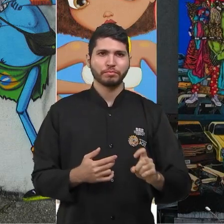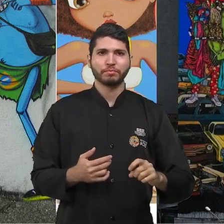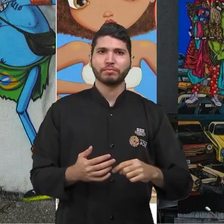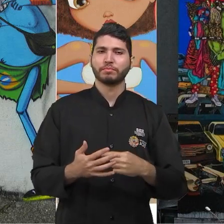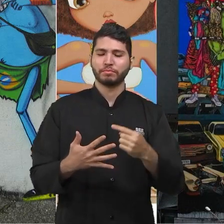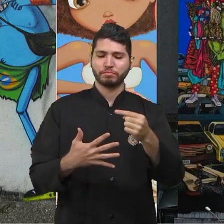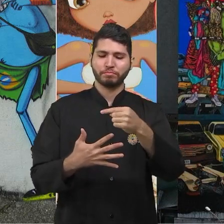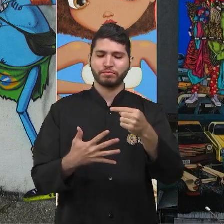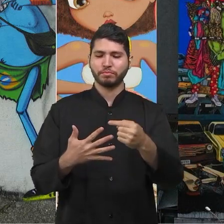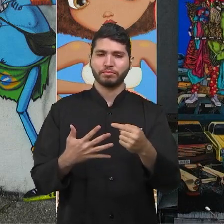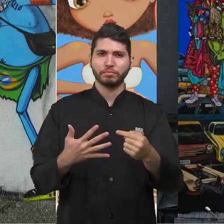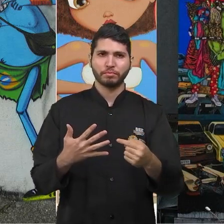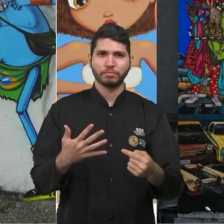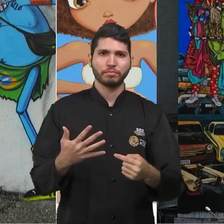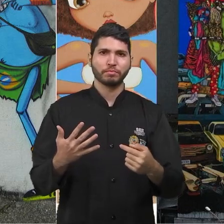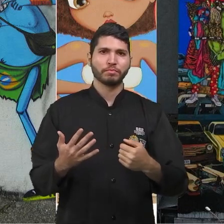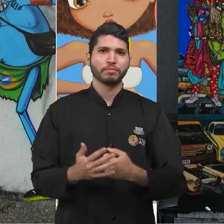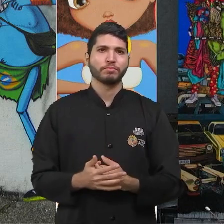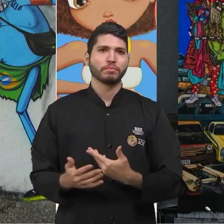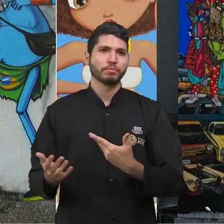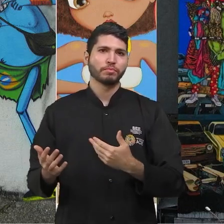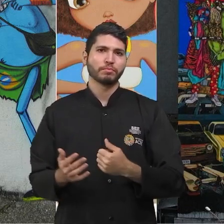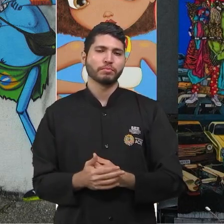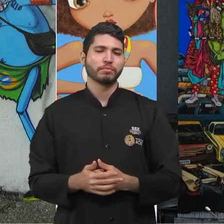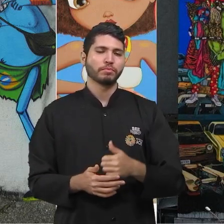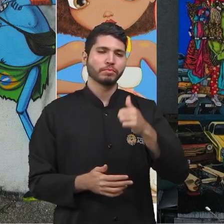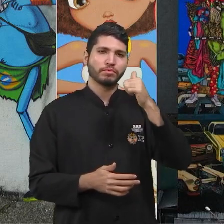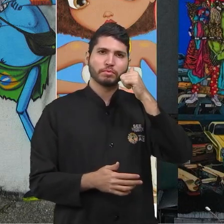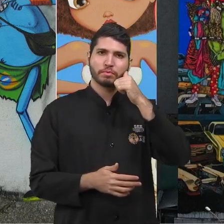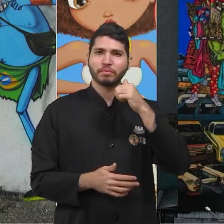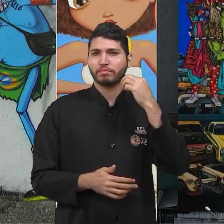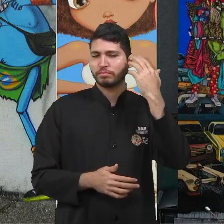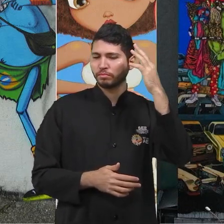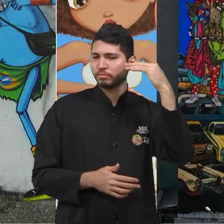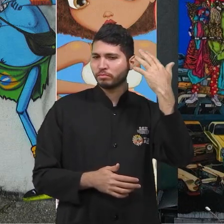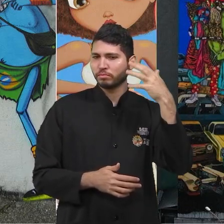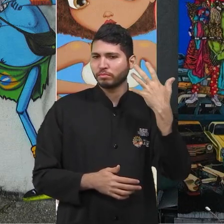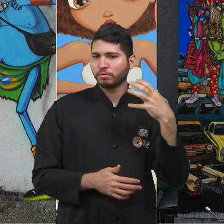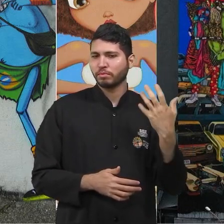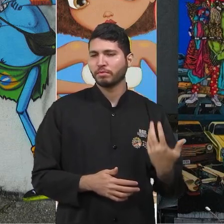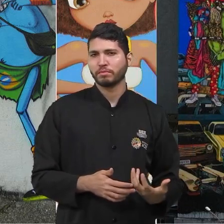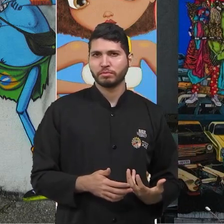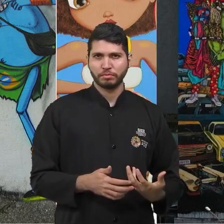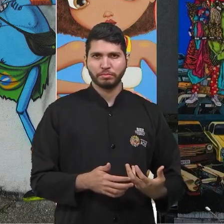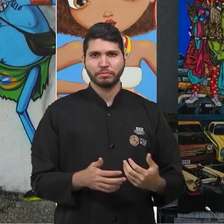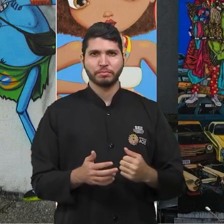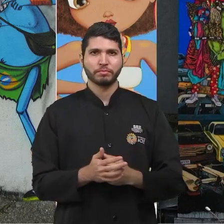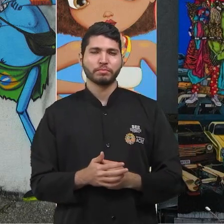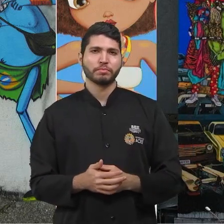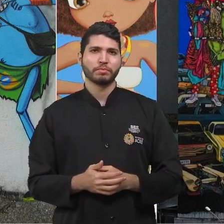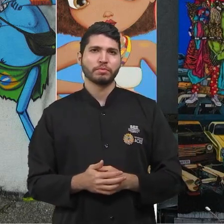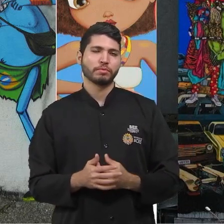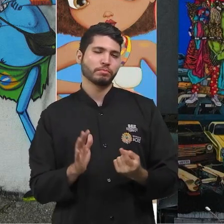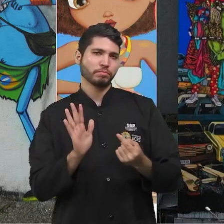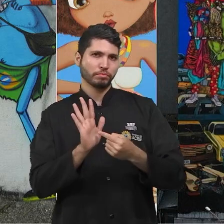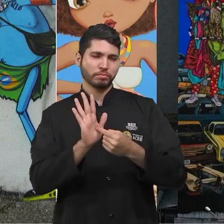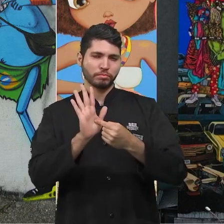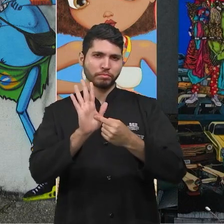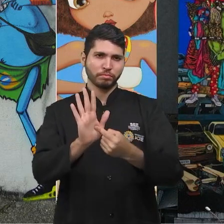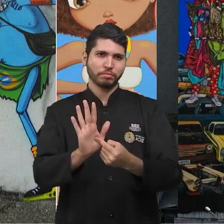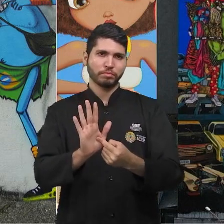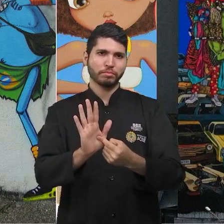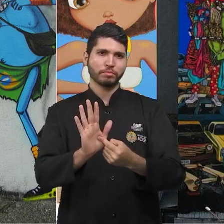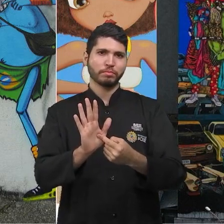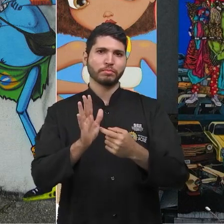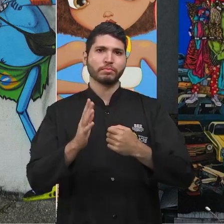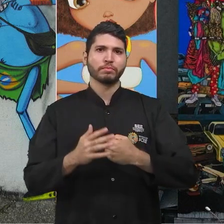Nina Pandolfo, essa obra aí dessa menina cacheada é da Nina Pandolfo. Ela é bem delicada, né? Assim, ela traz sempre